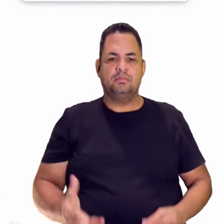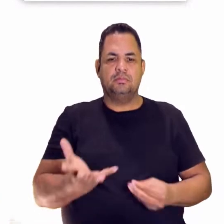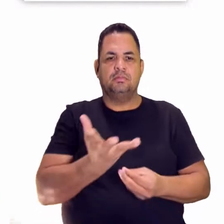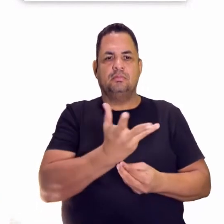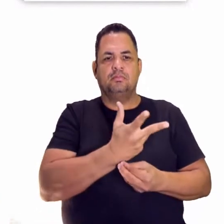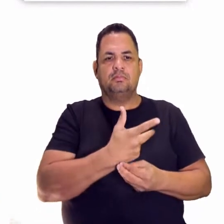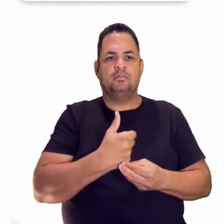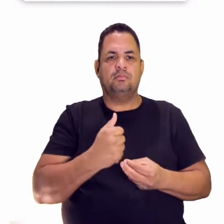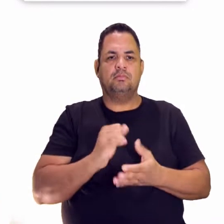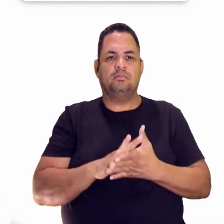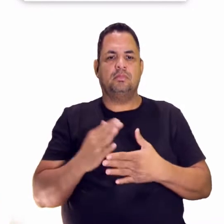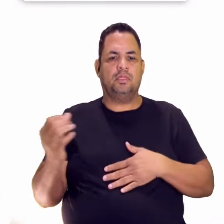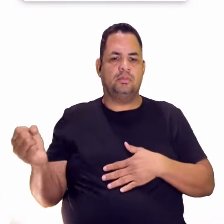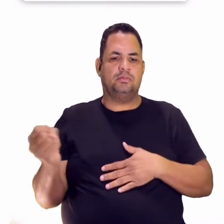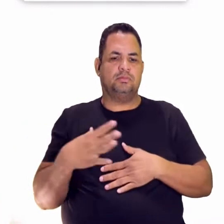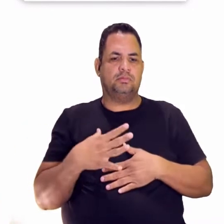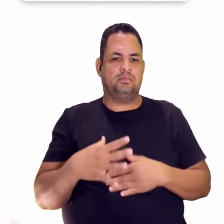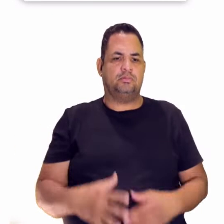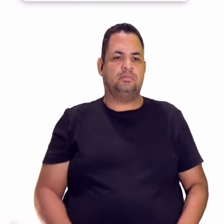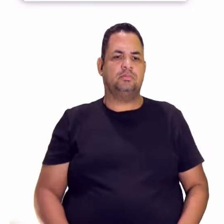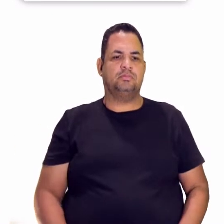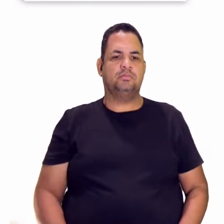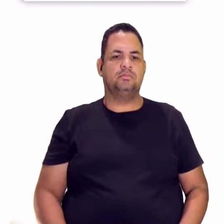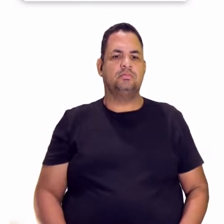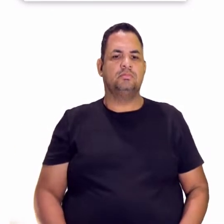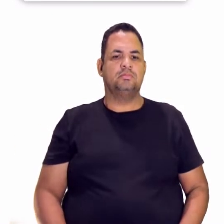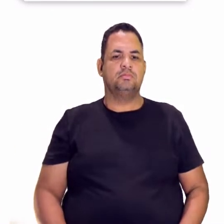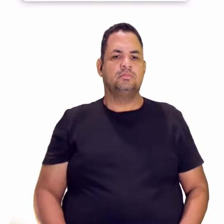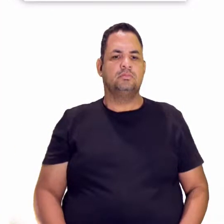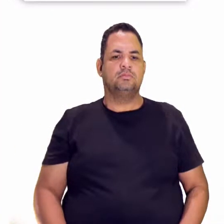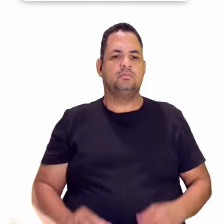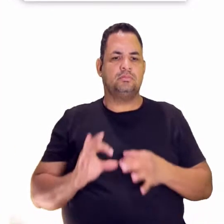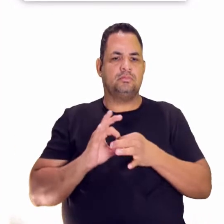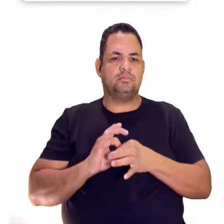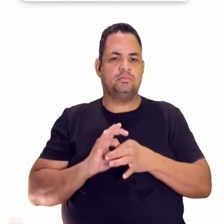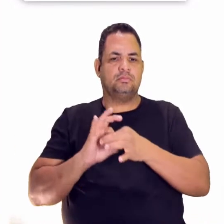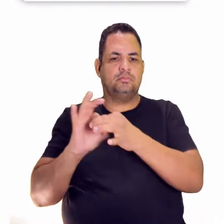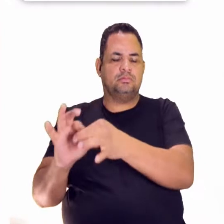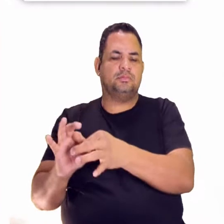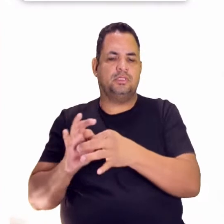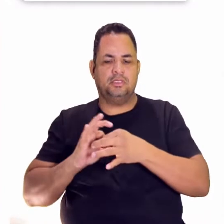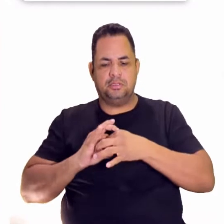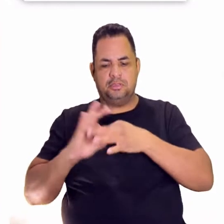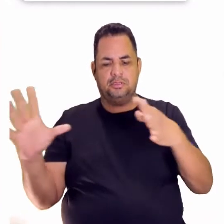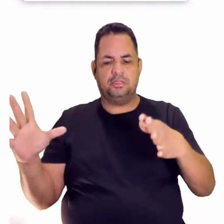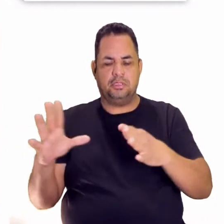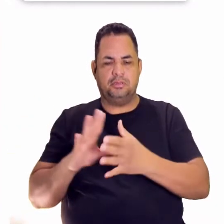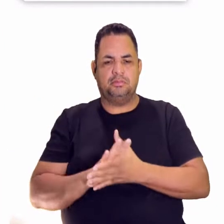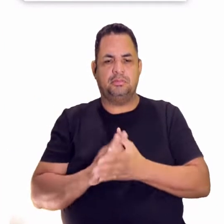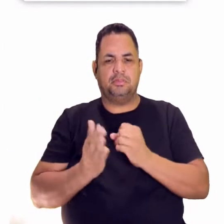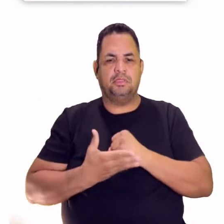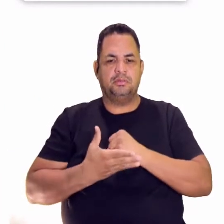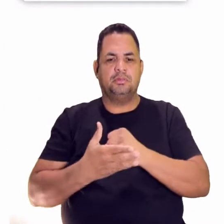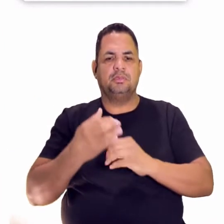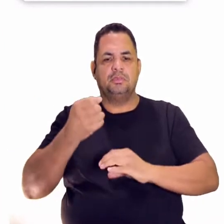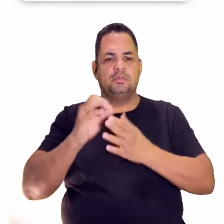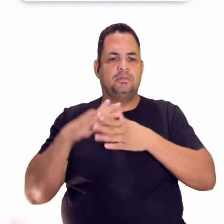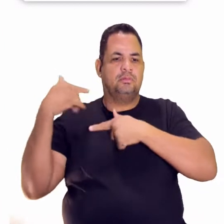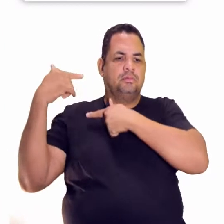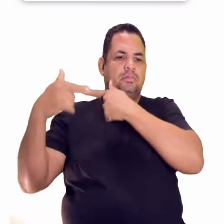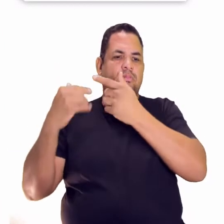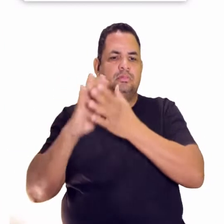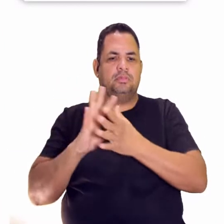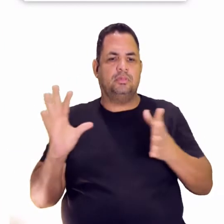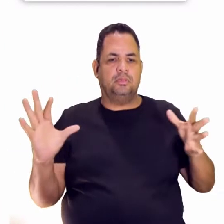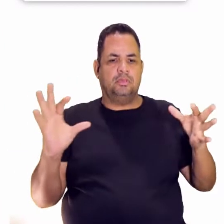arte contemporânea. Olha, o abandono dos suportes tradicionais, a fusão